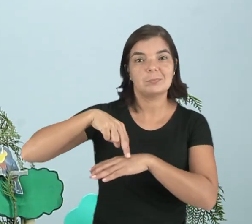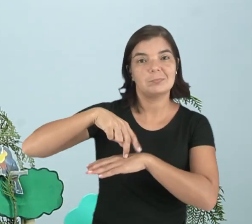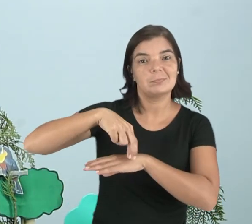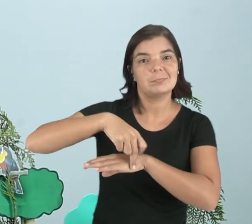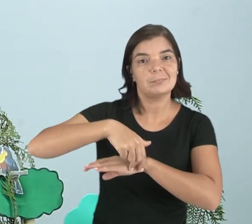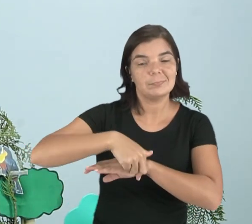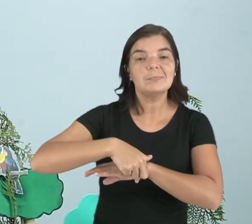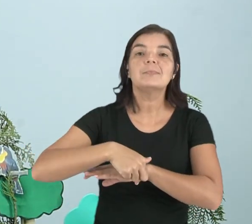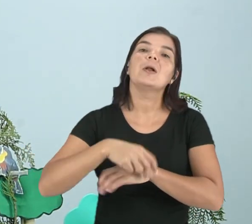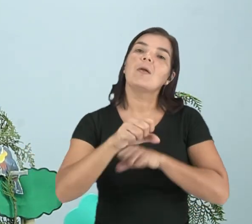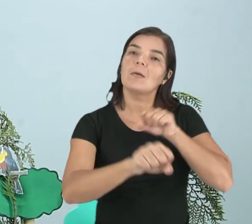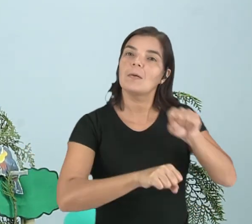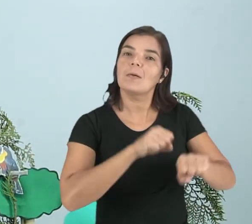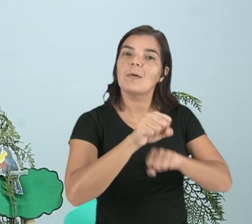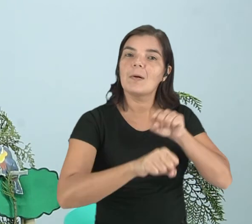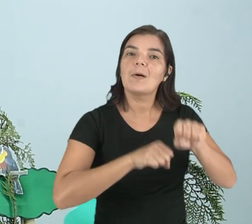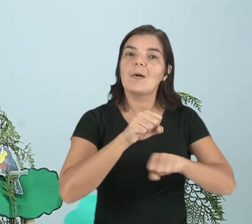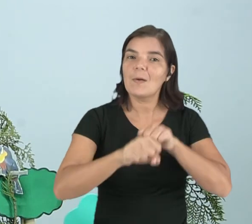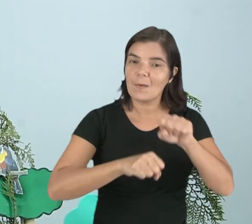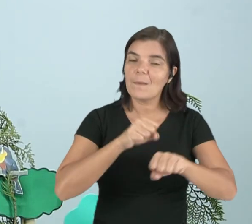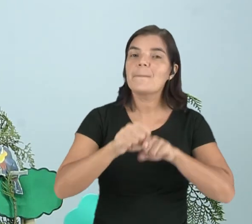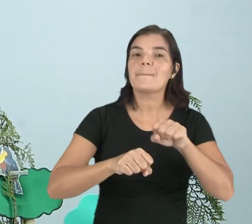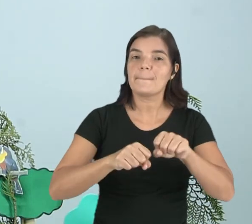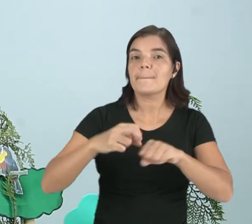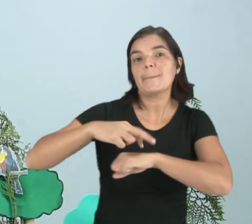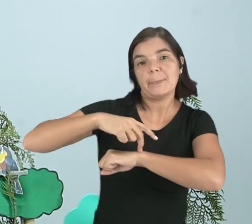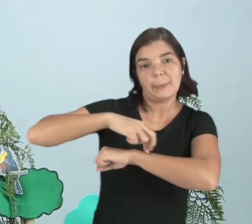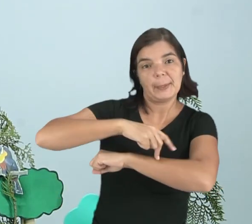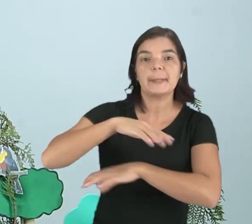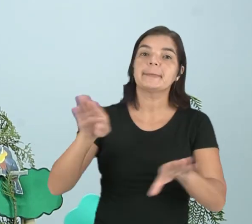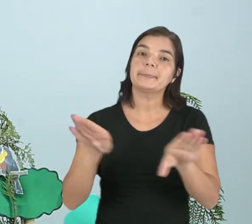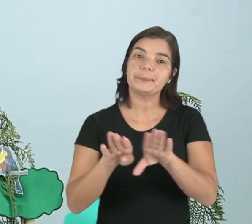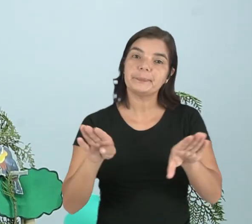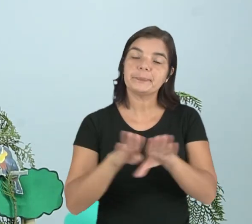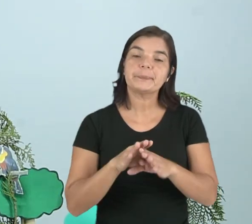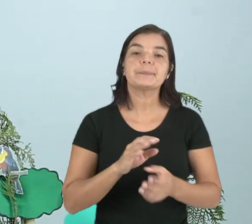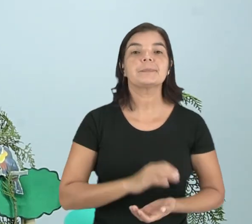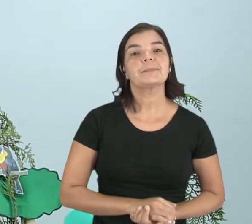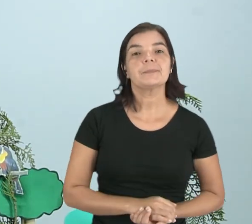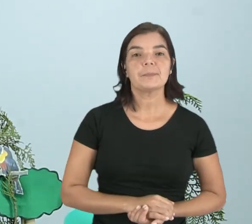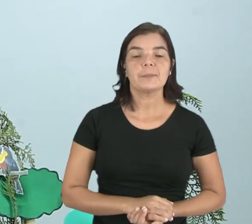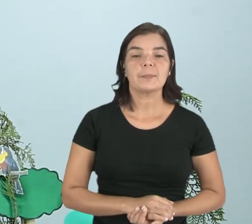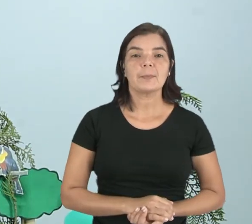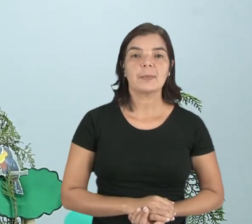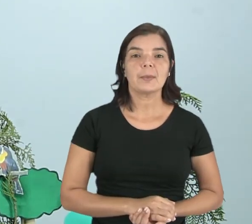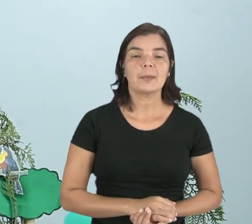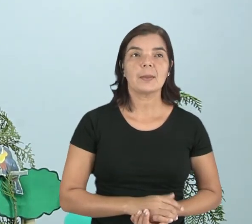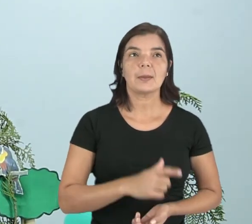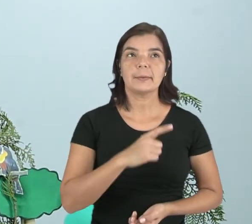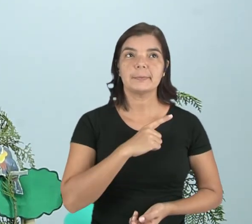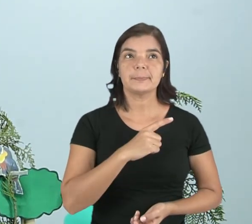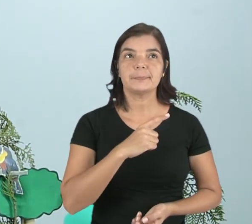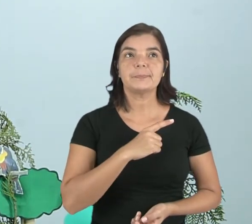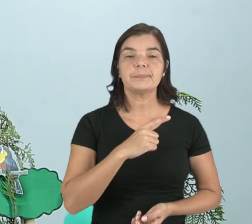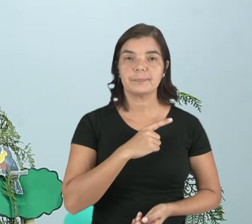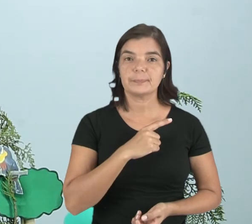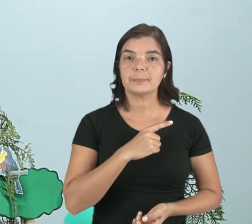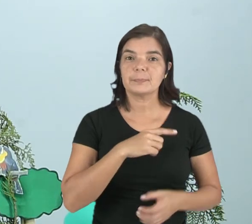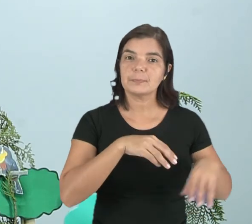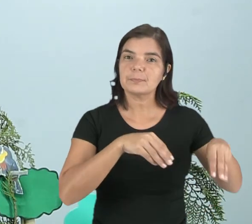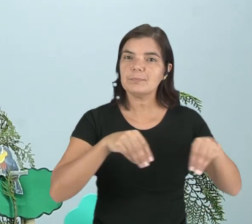tem a ciclovia, que é onde os pedestres andam, né, de bicicleta. Tem aqui a parte